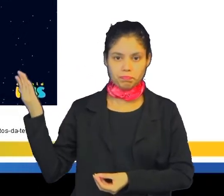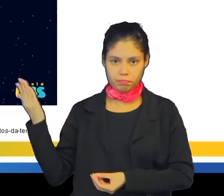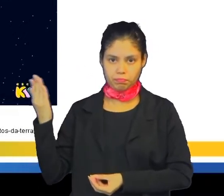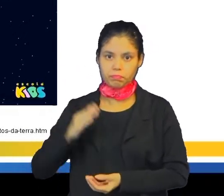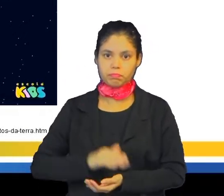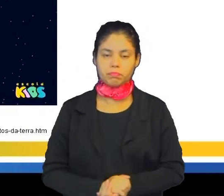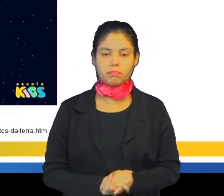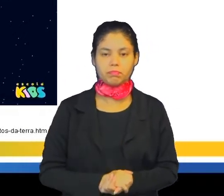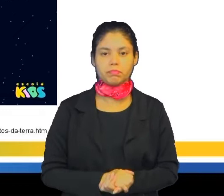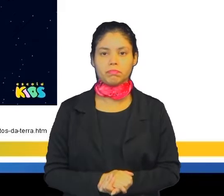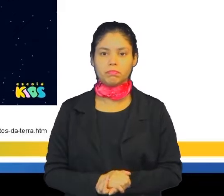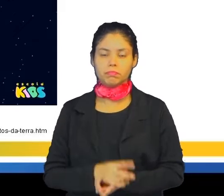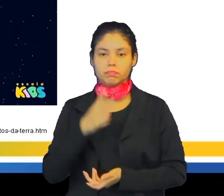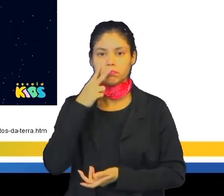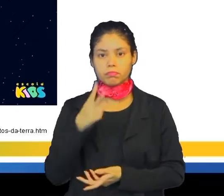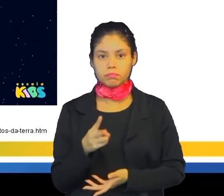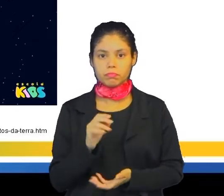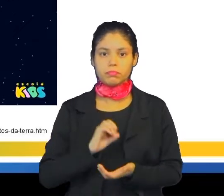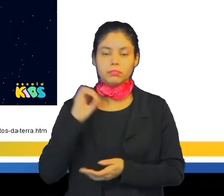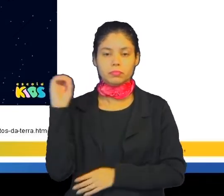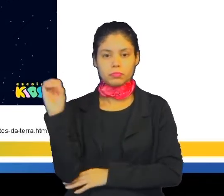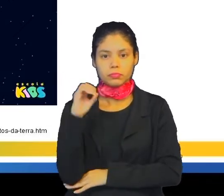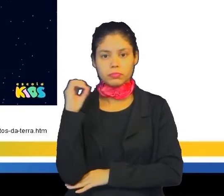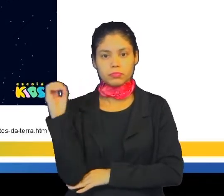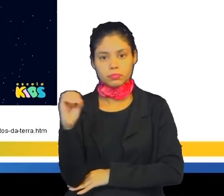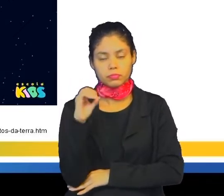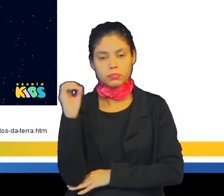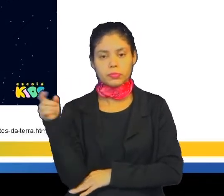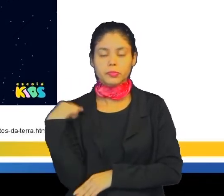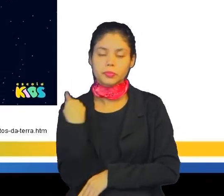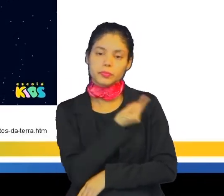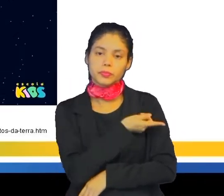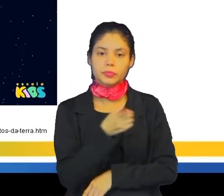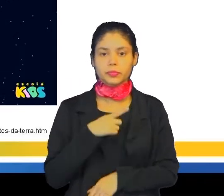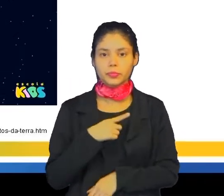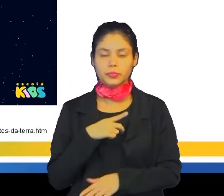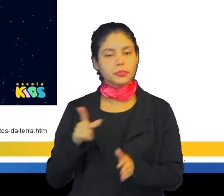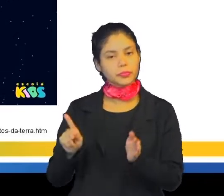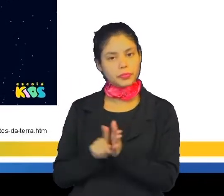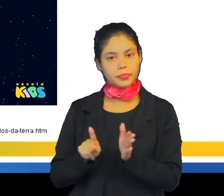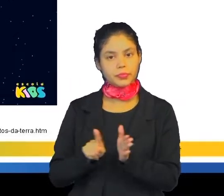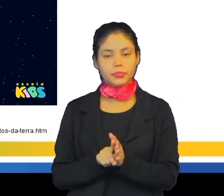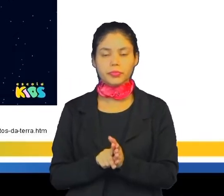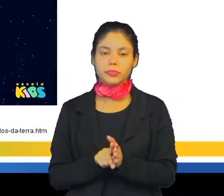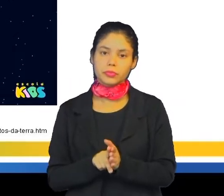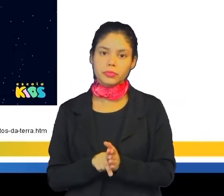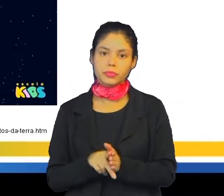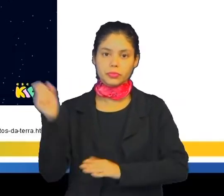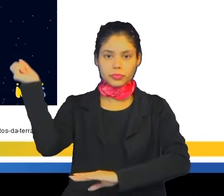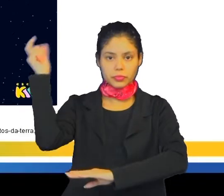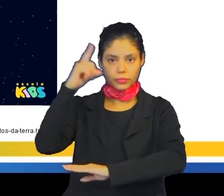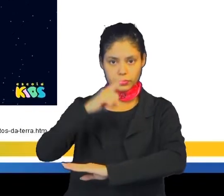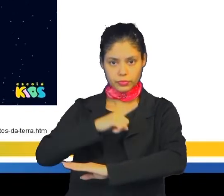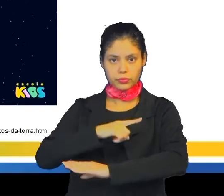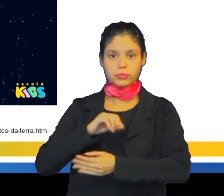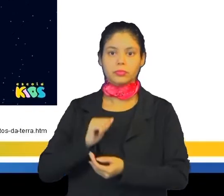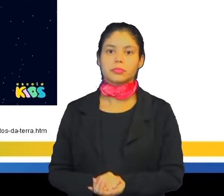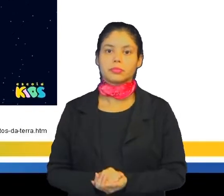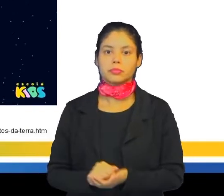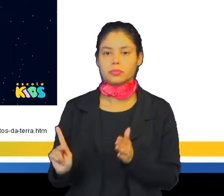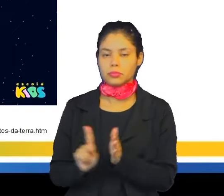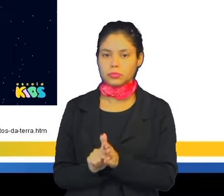movimento de rotação da terra Nós estamos vendo Então a terra girando e nós temos aí a posição né dos raios solares